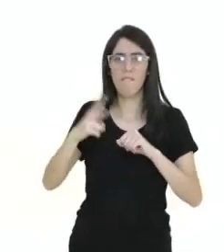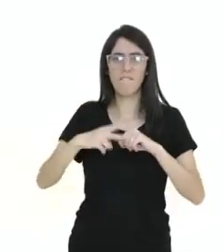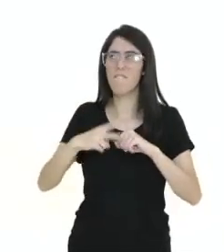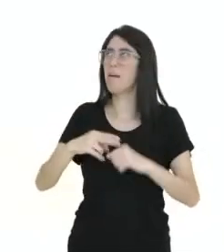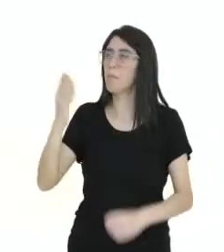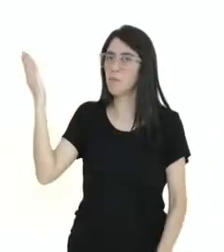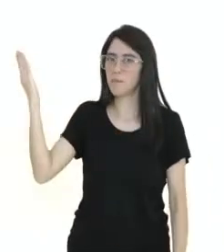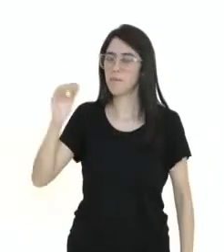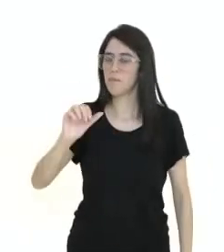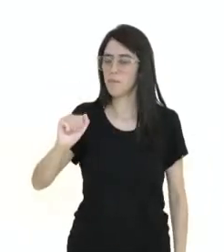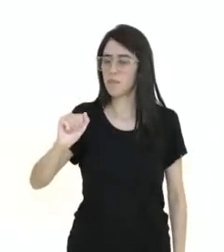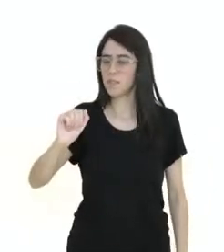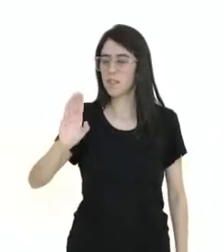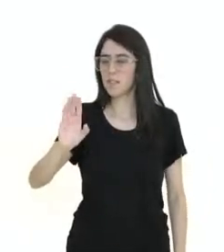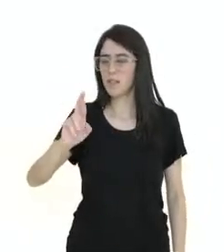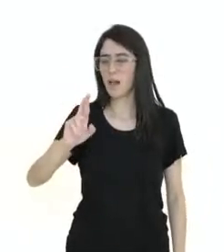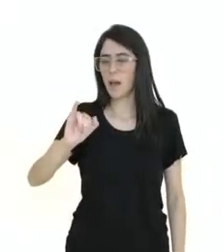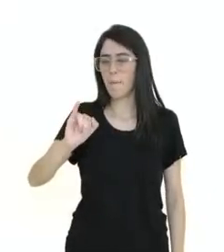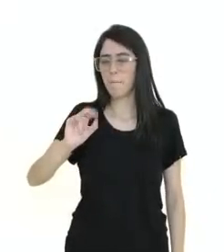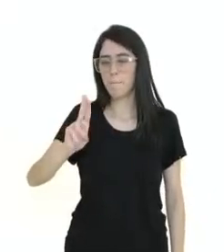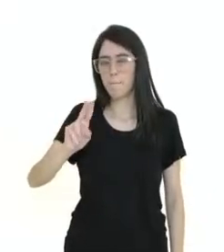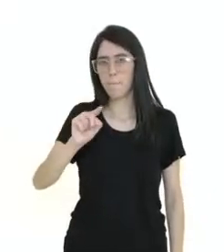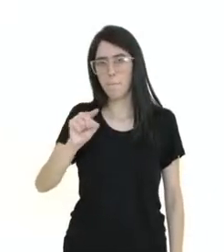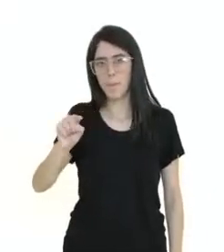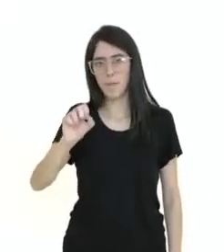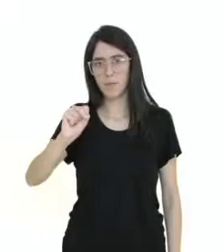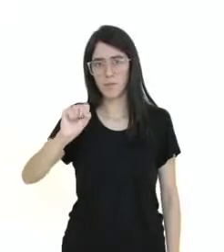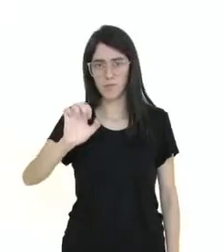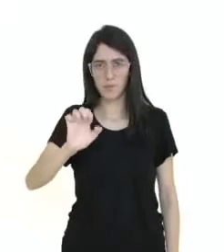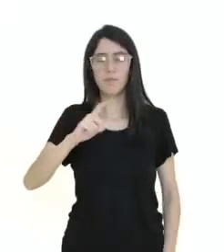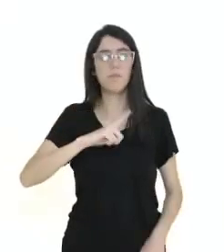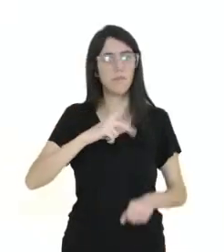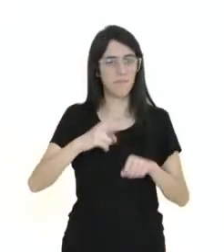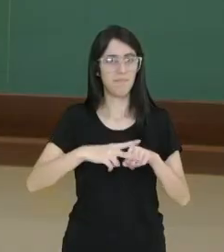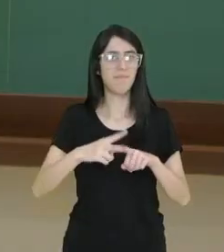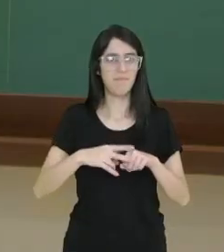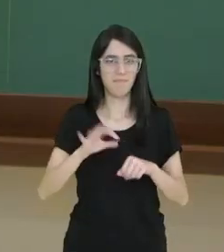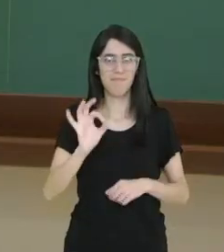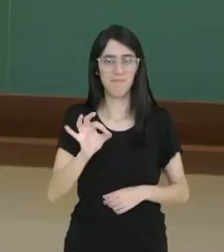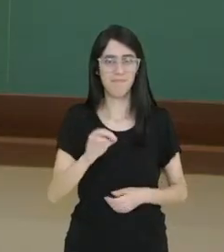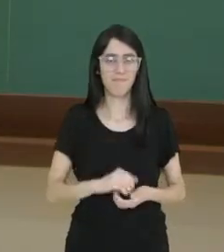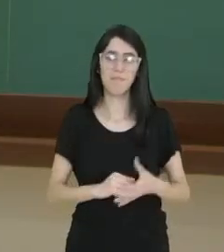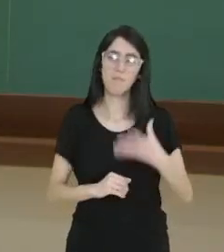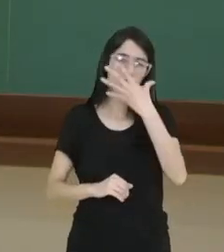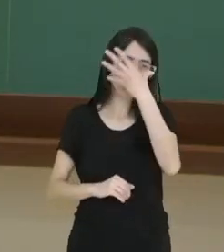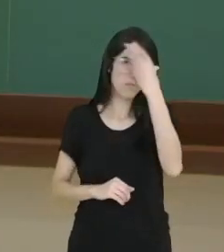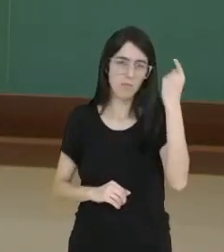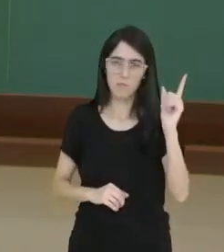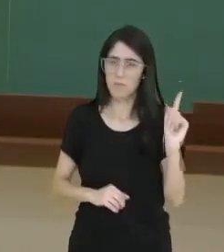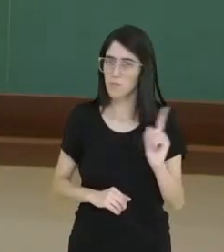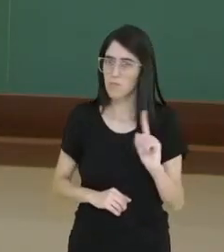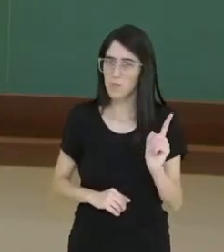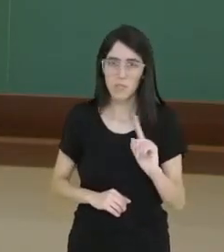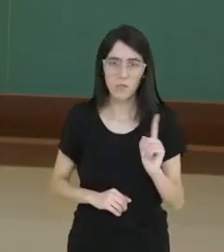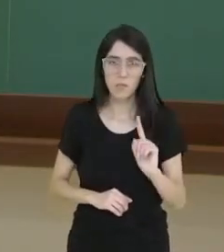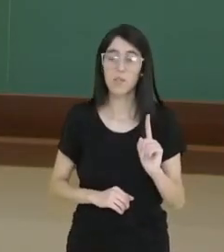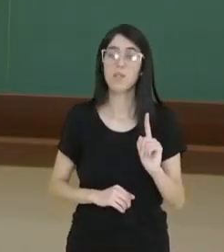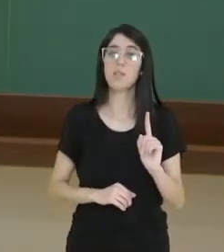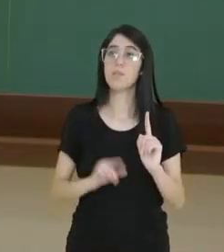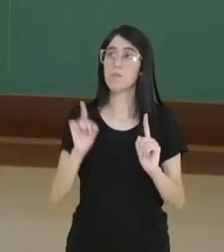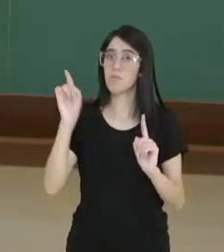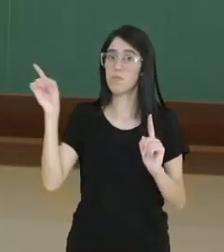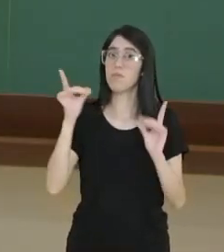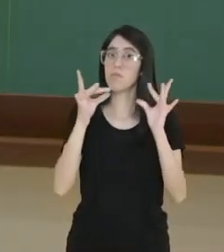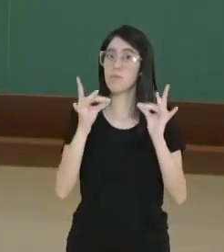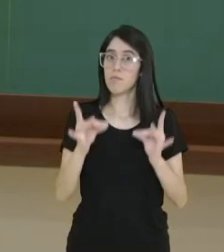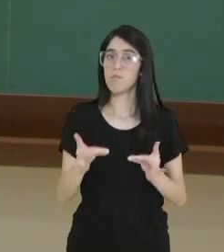um verbo, então a segunda oração está constituída aqui. Então não esqueçam, né, desse